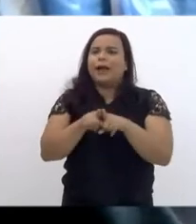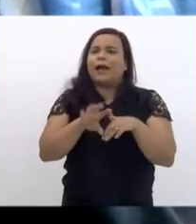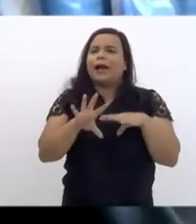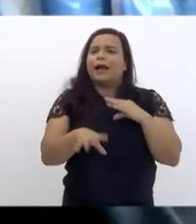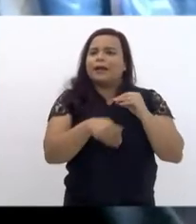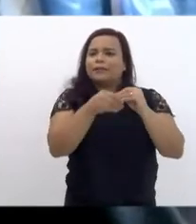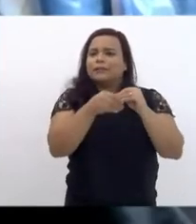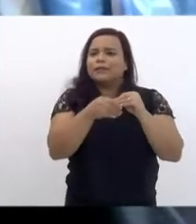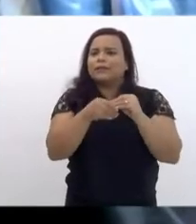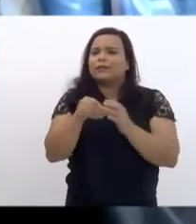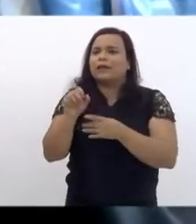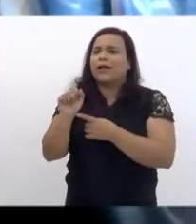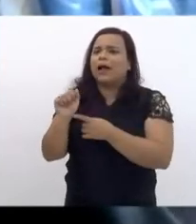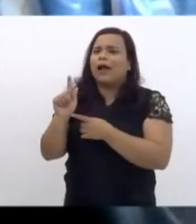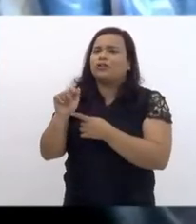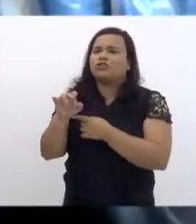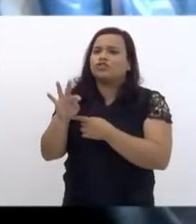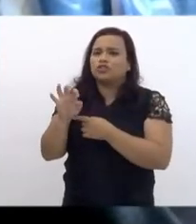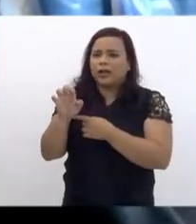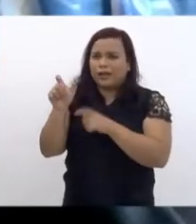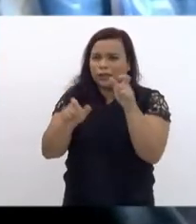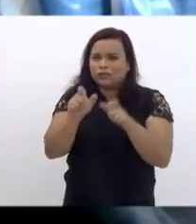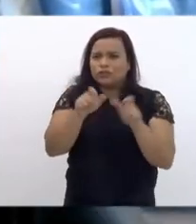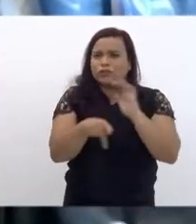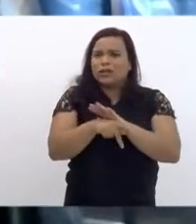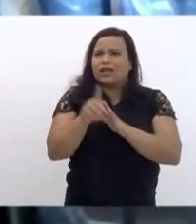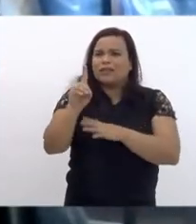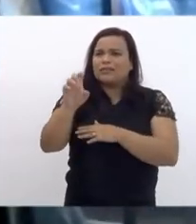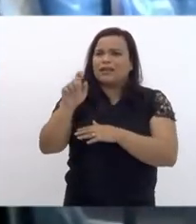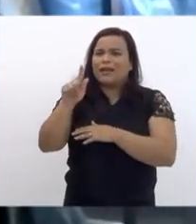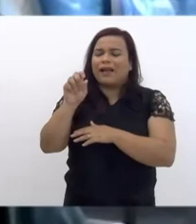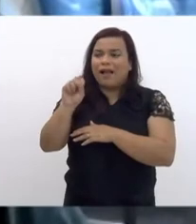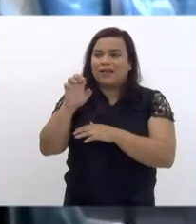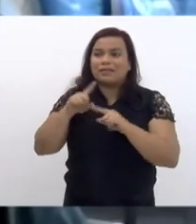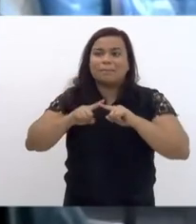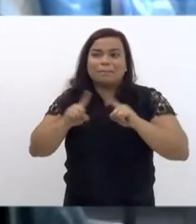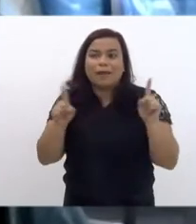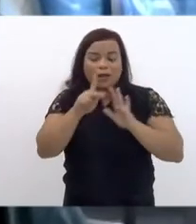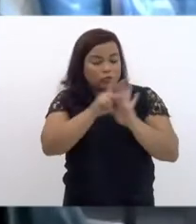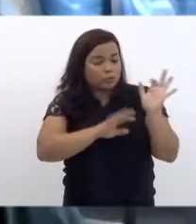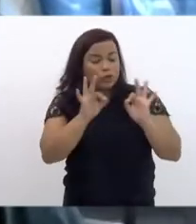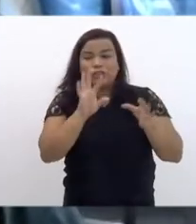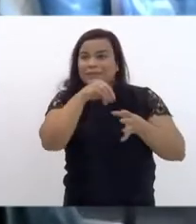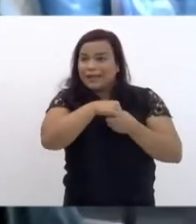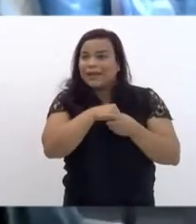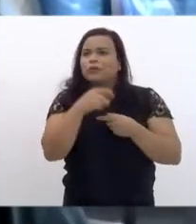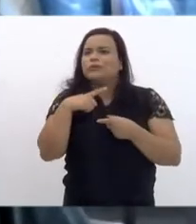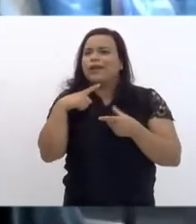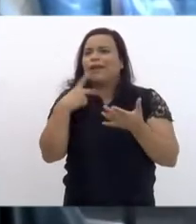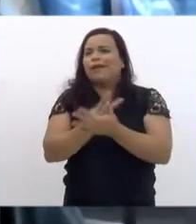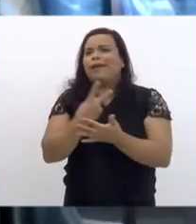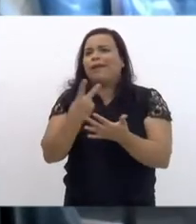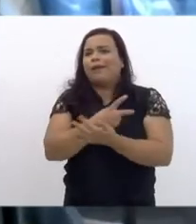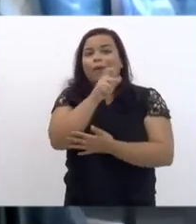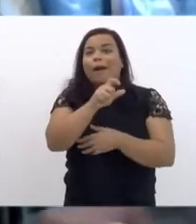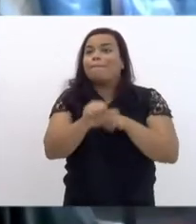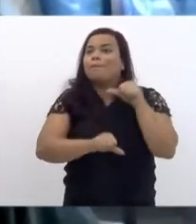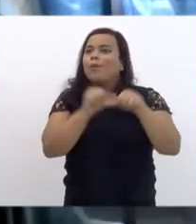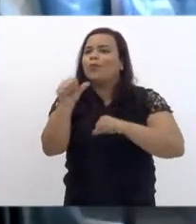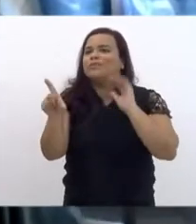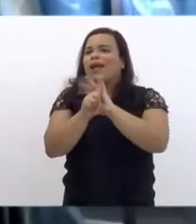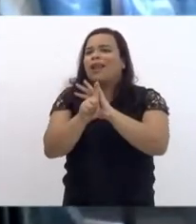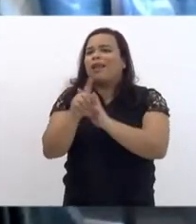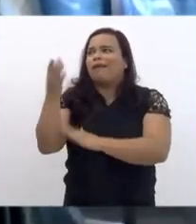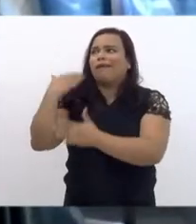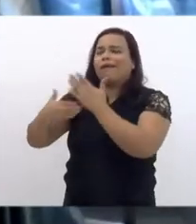do DEGASE. Mas só que ele tem um erro. Ele está modificando uma lei de 2009, que